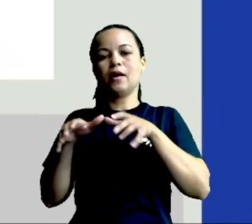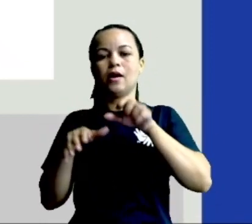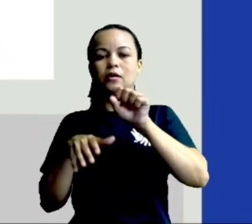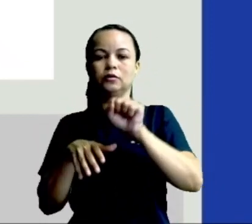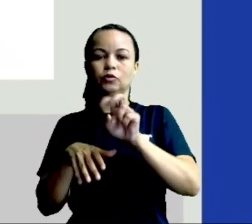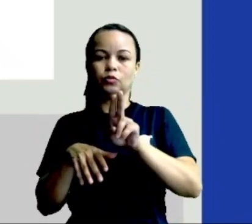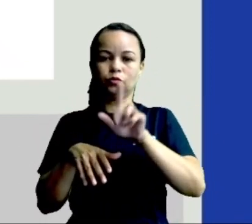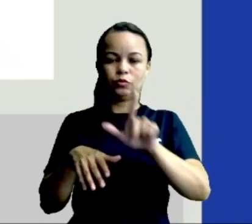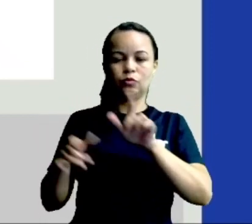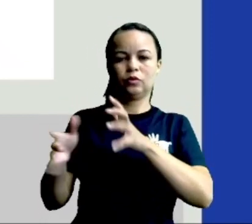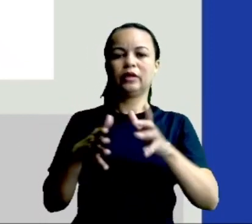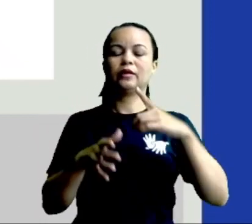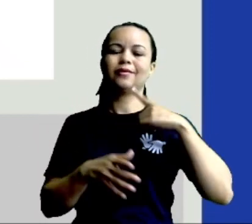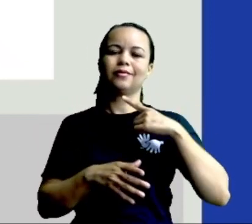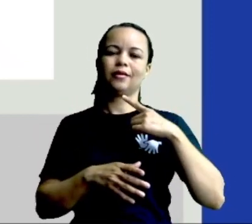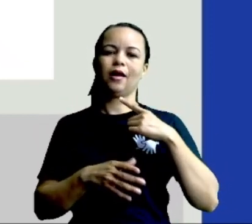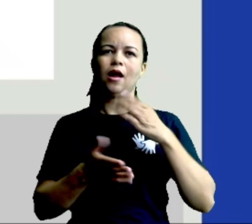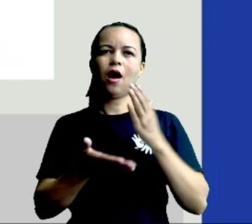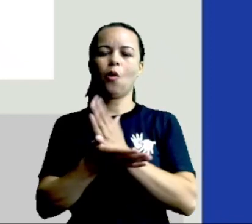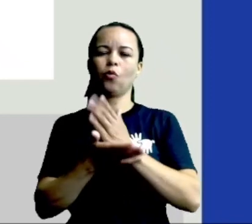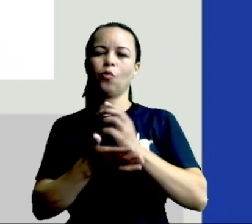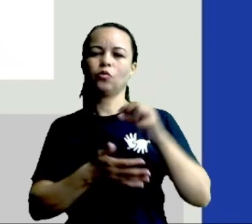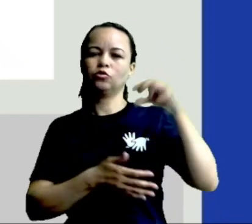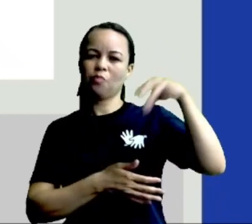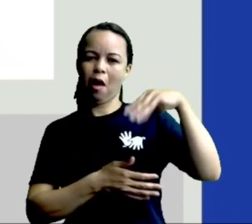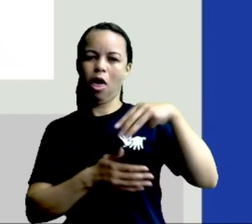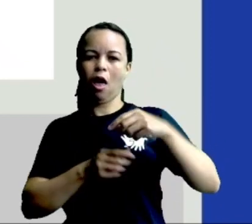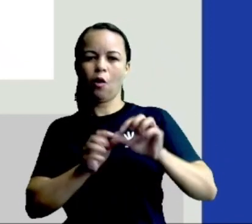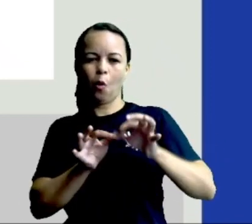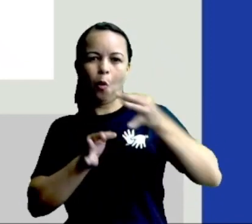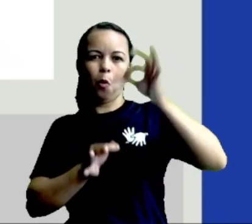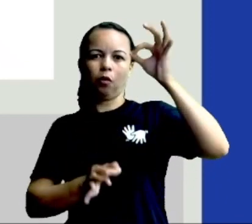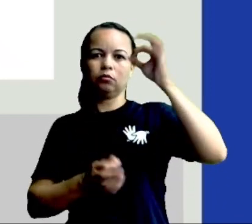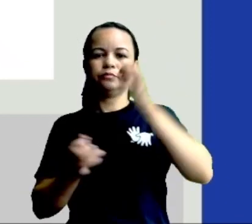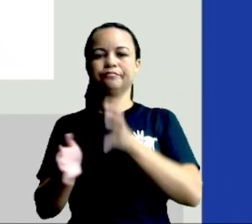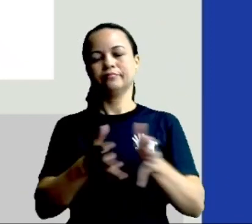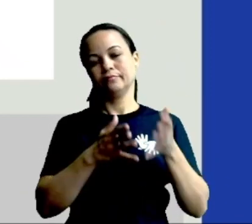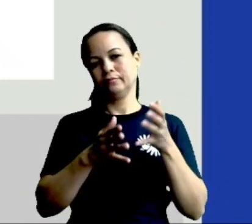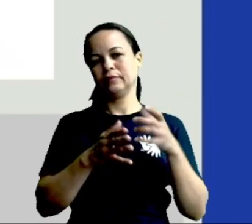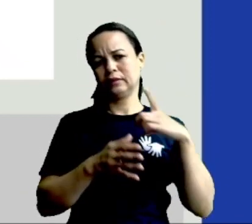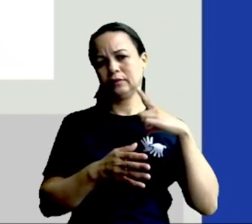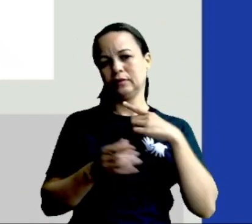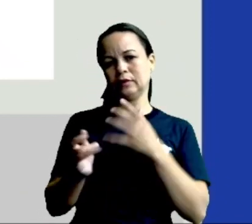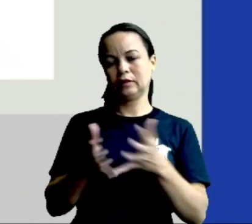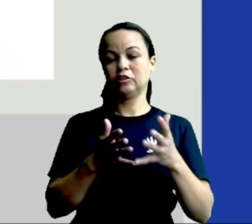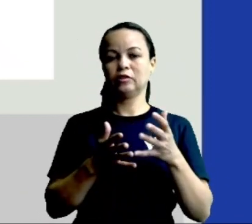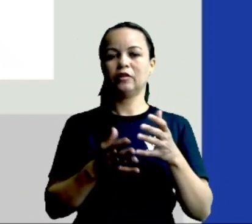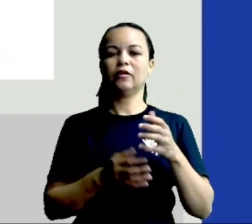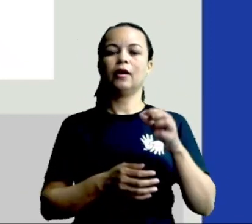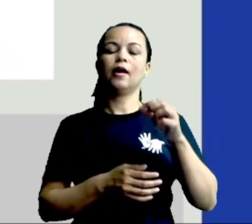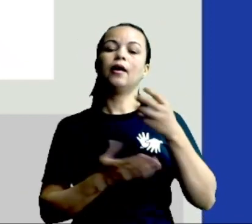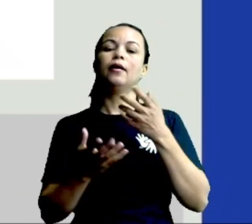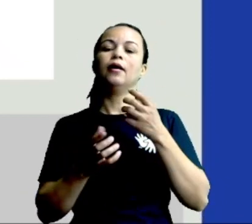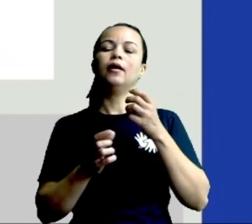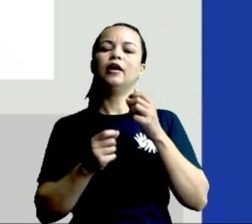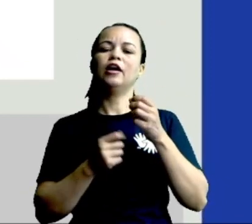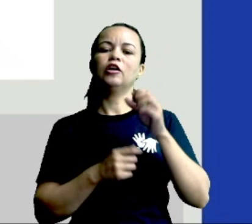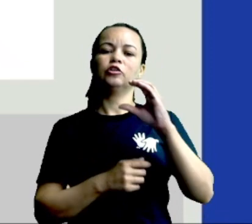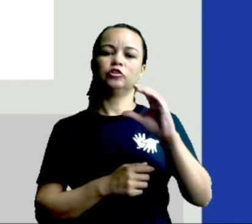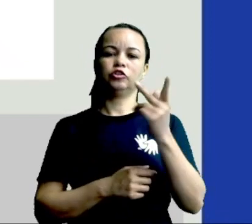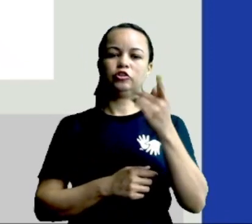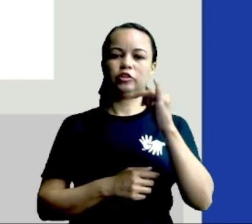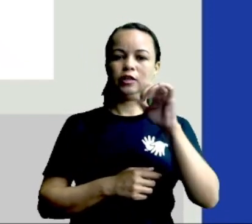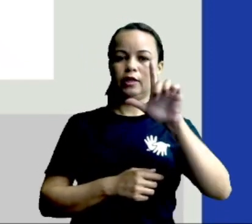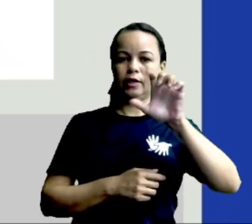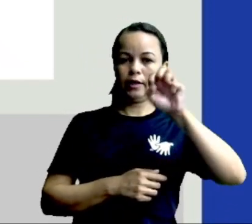vai ter alguns metros. Então ela já tem vasos condutores de seiva elaborada e de seiva bruta, xilema e floema.